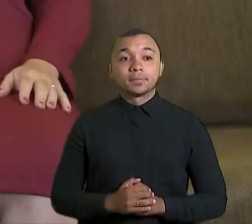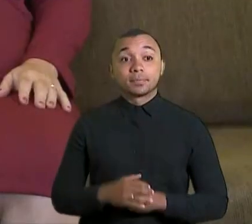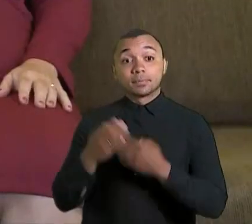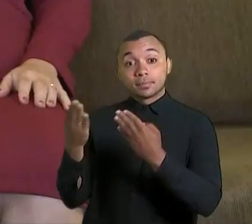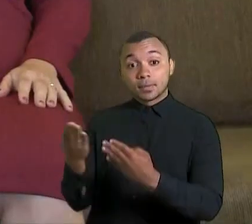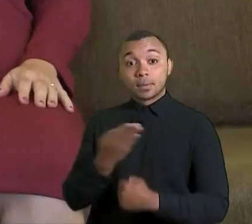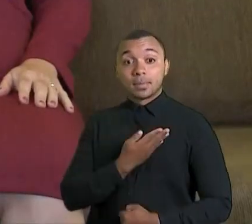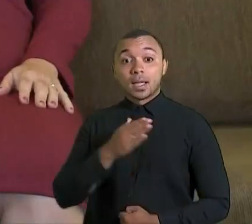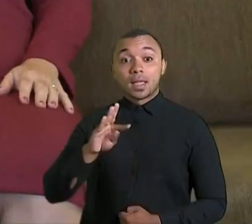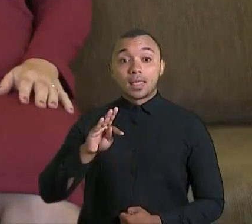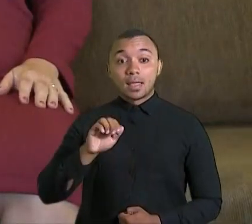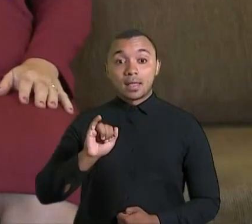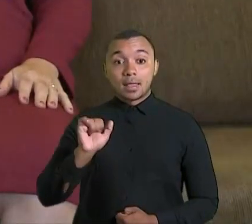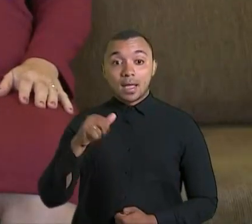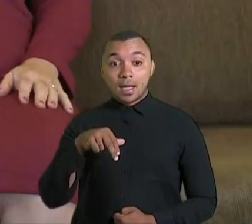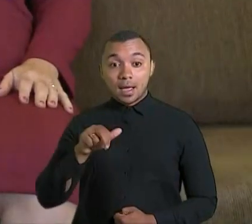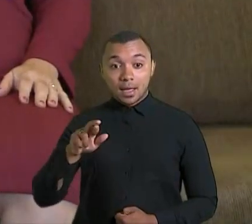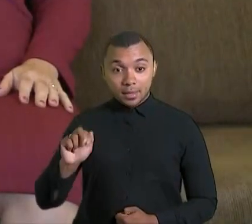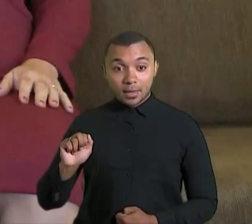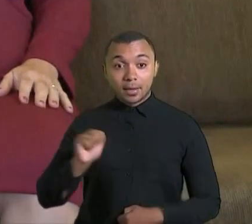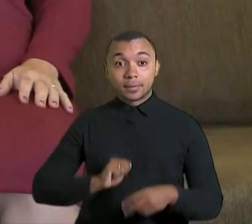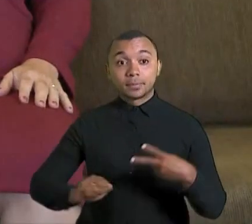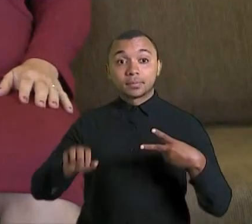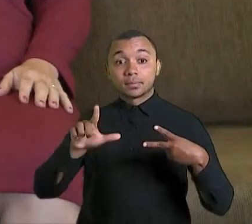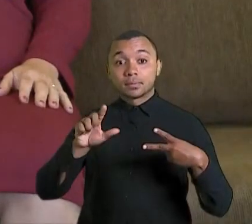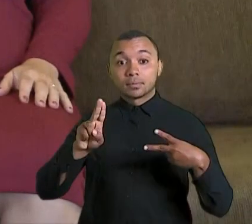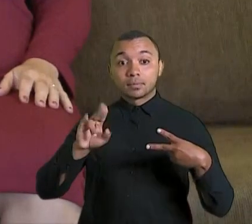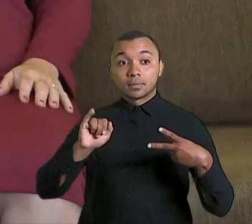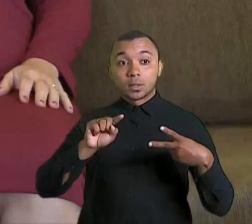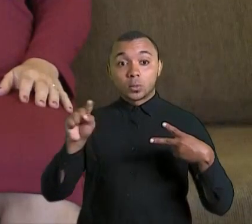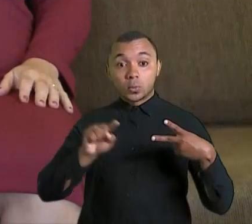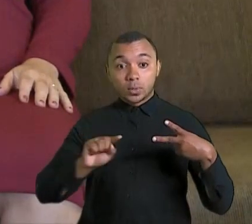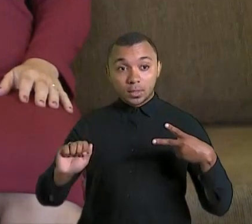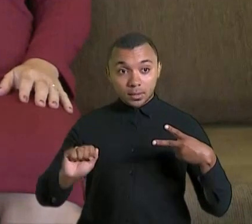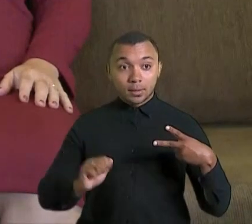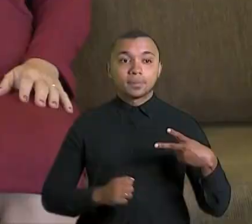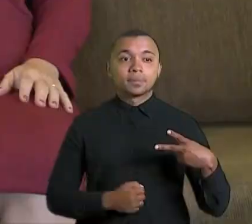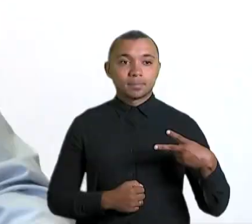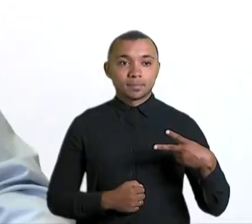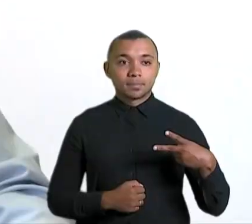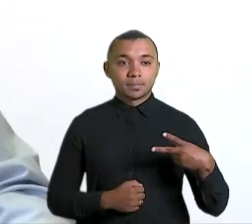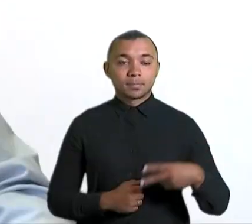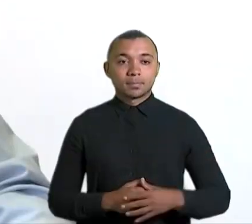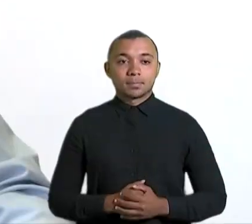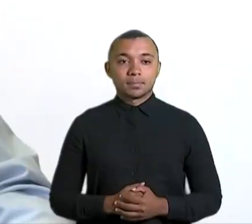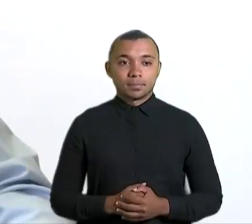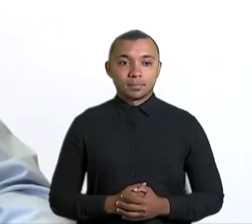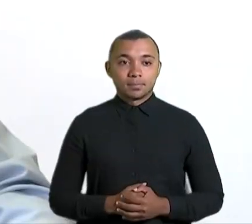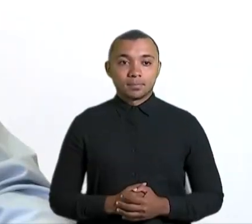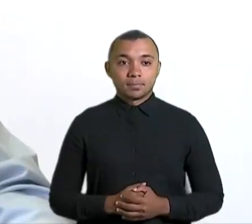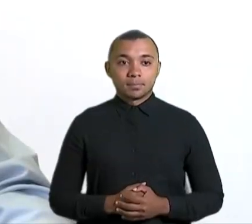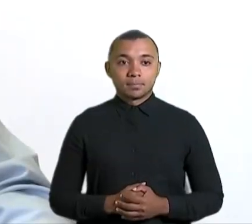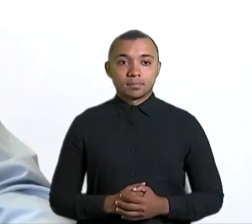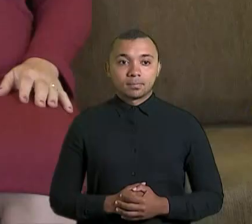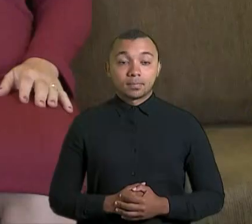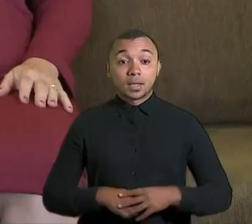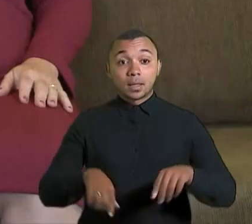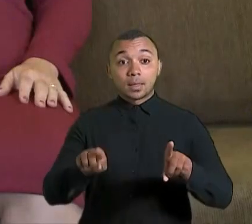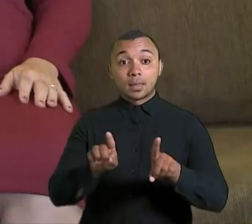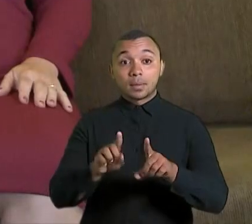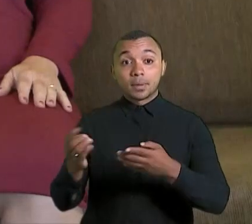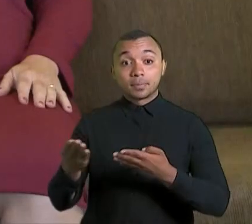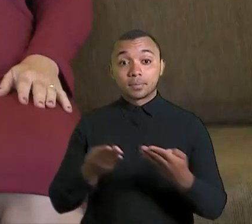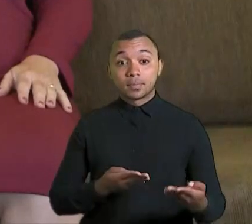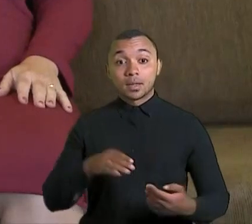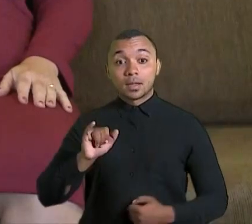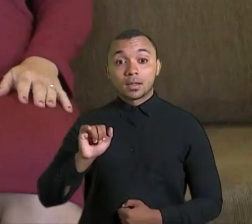Tainara. Olá. Luísa da Silva Gomes. E também recebendo Irani Vale